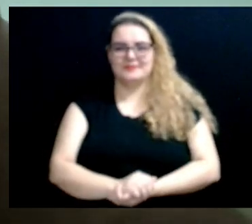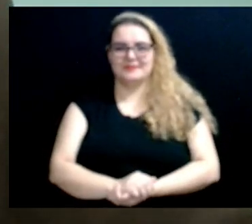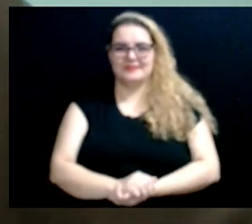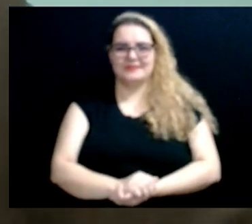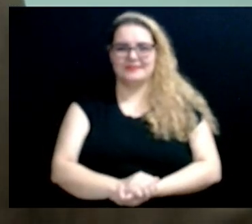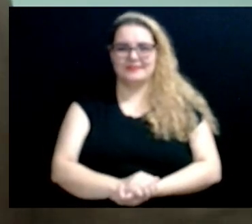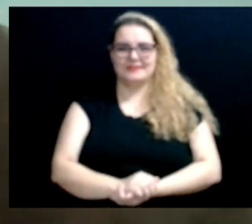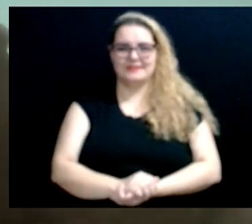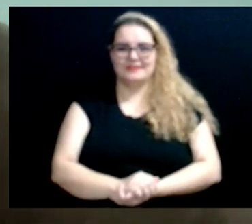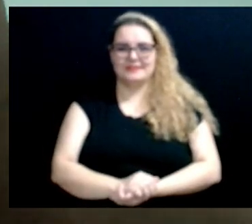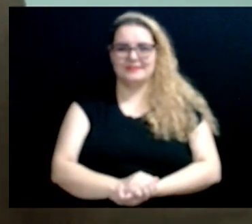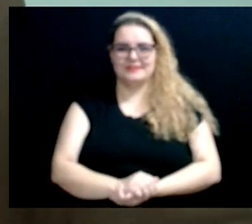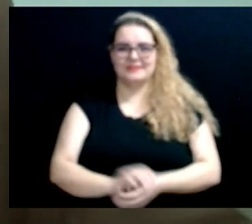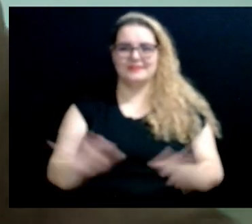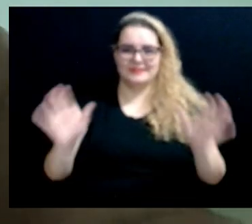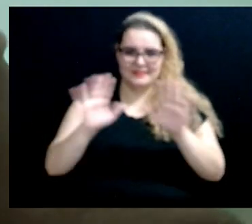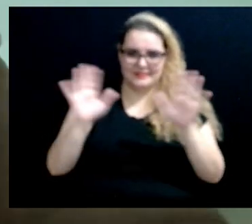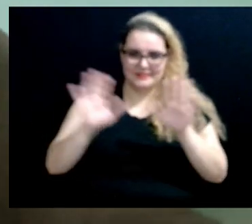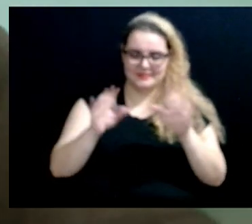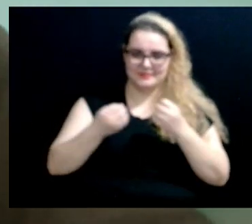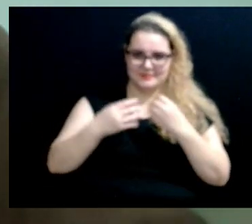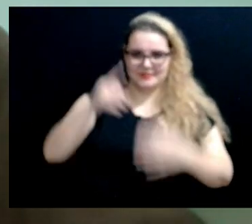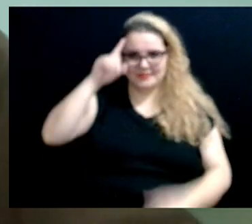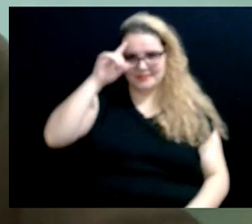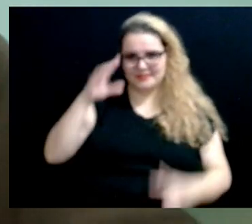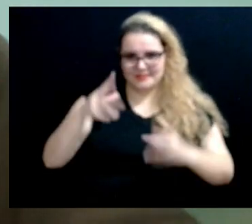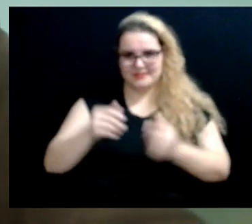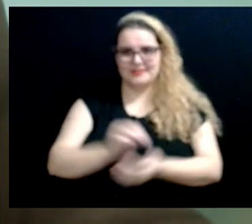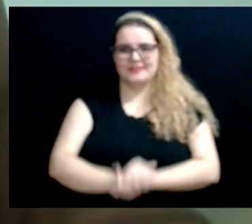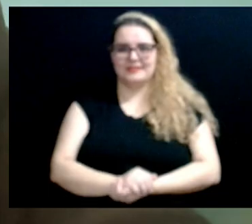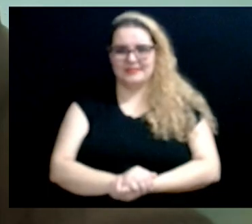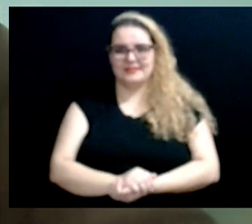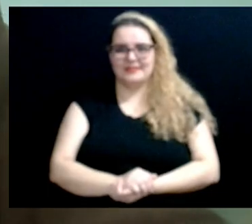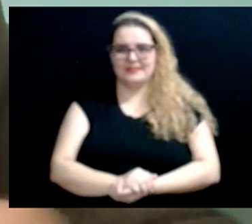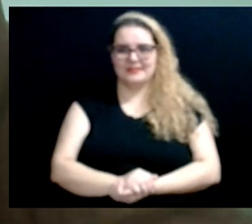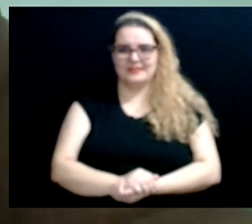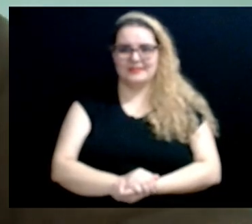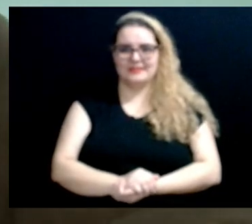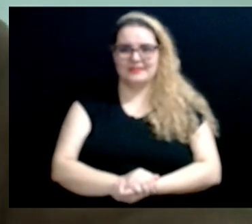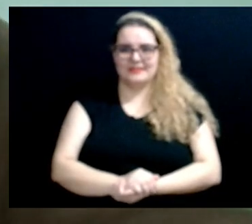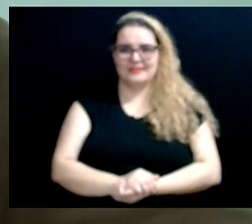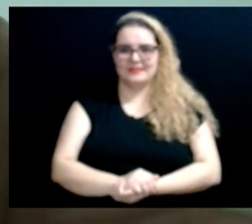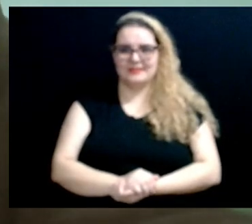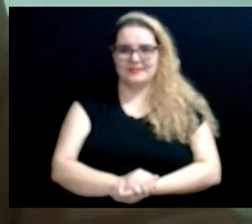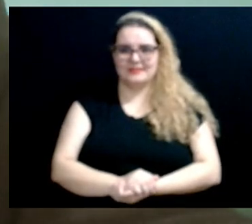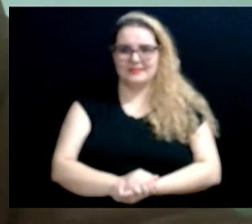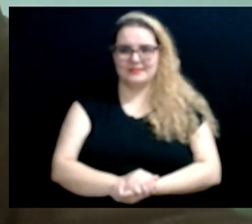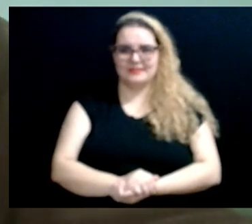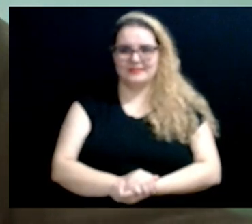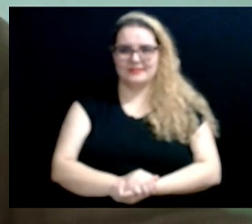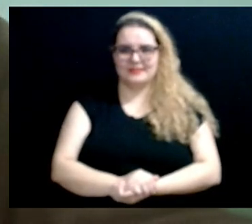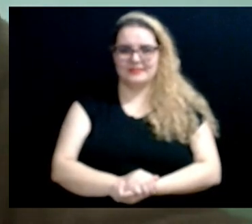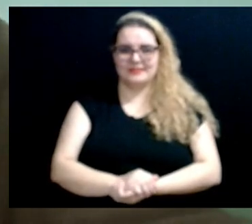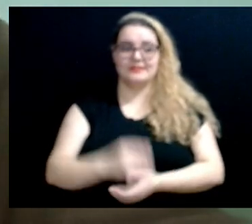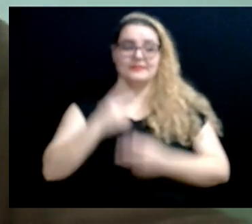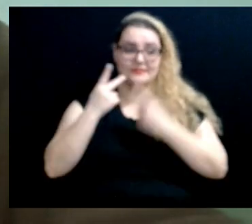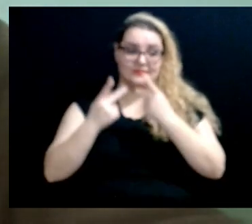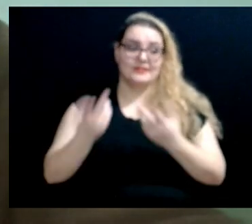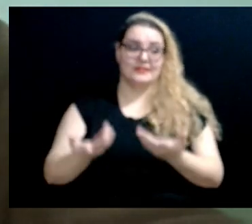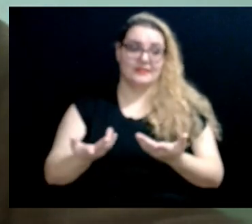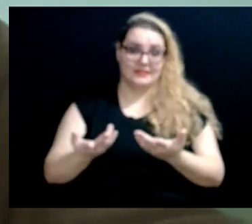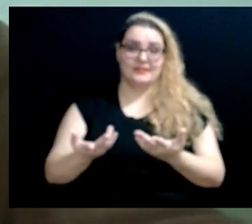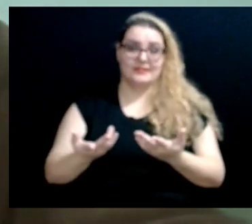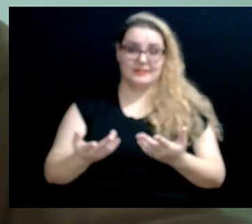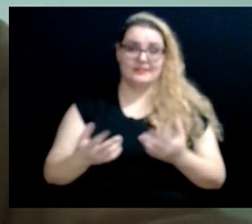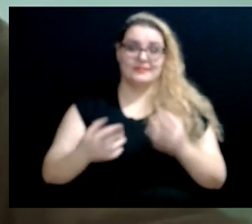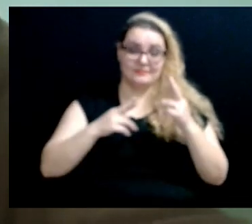Bom dia a todos, eu fico muito feliz em ter essa oportunidade. Falar de sono que nos deixa muito felizes, né?